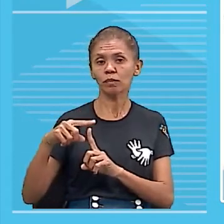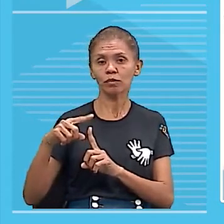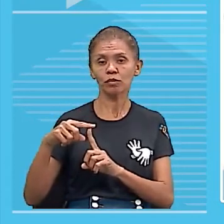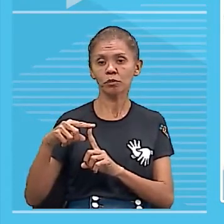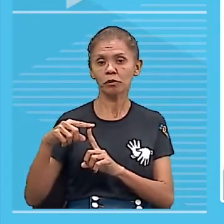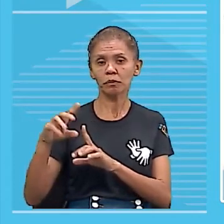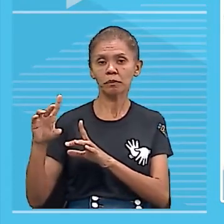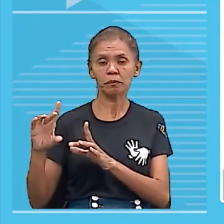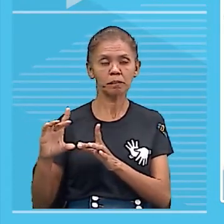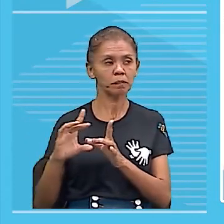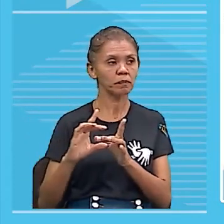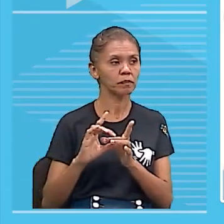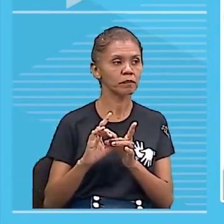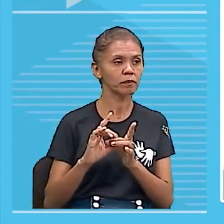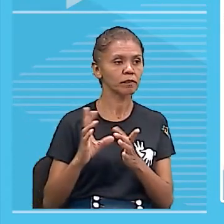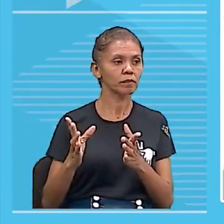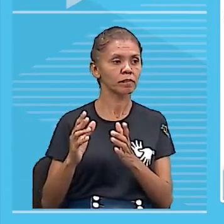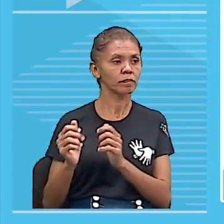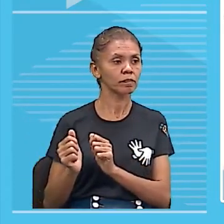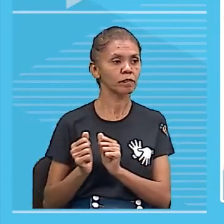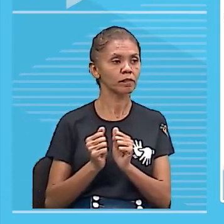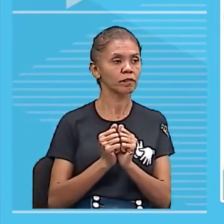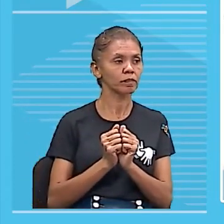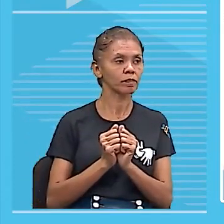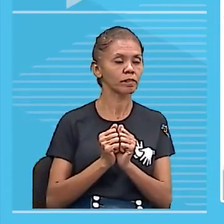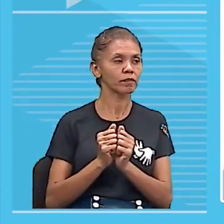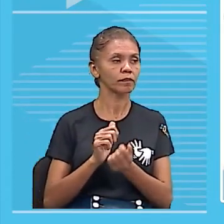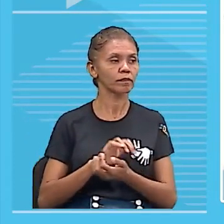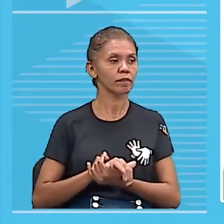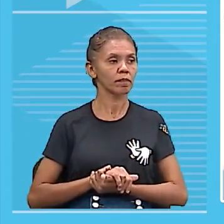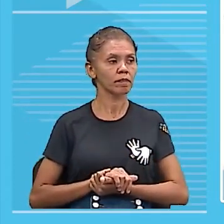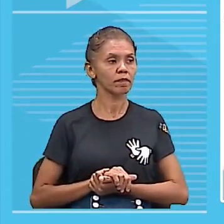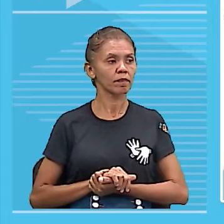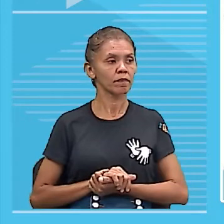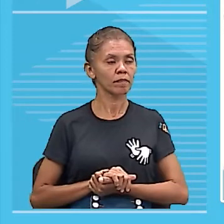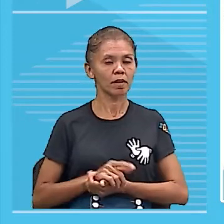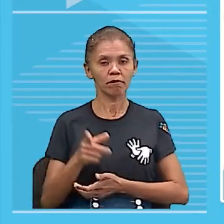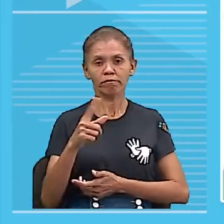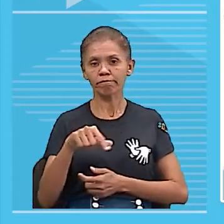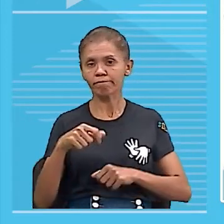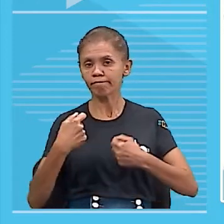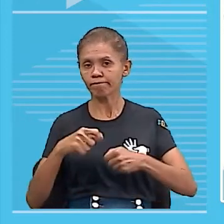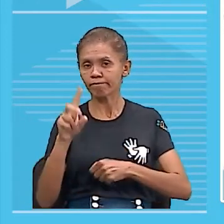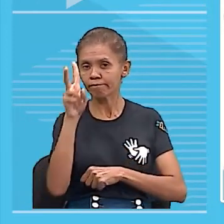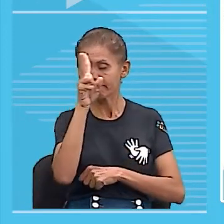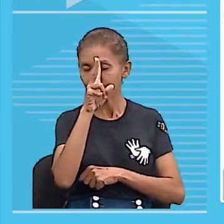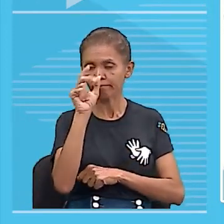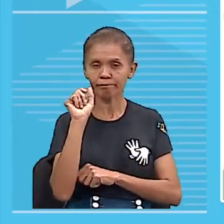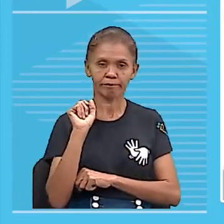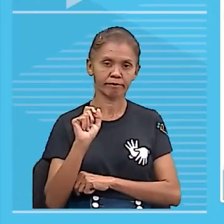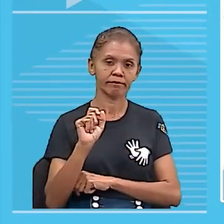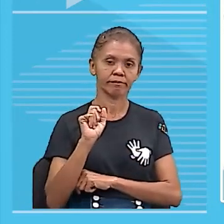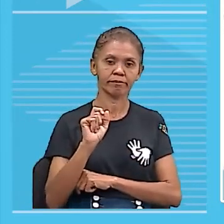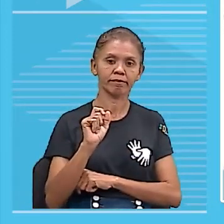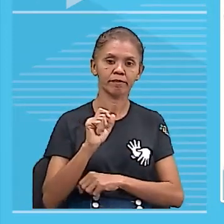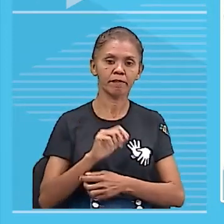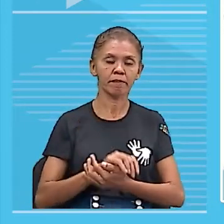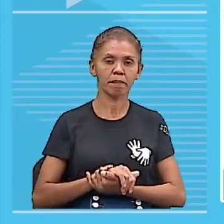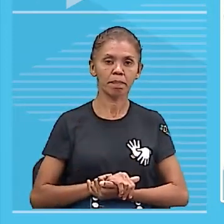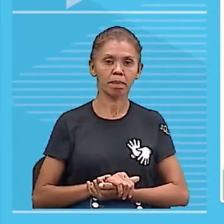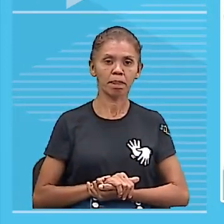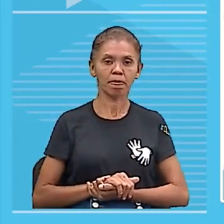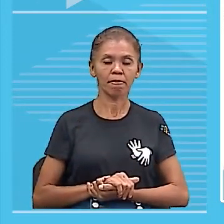jovens nessa Associação você vai ter que lembrar o seguinte